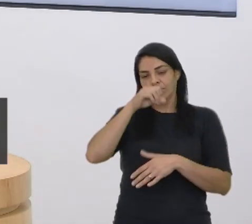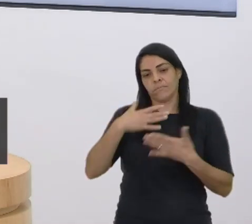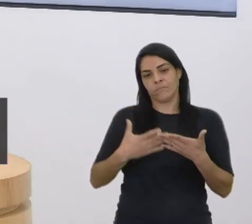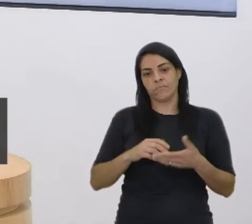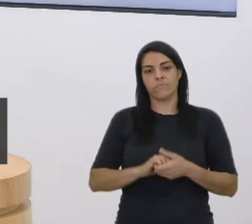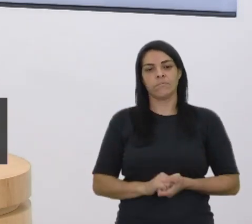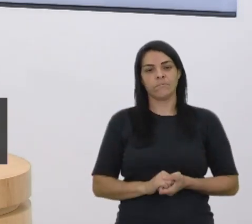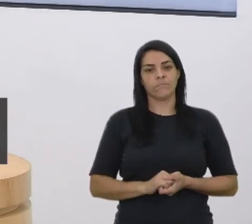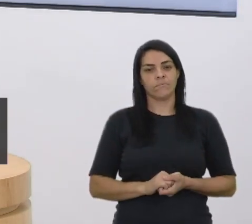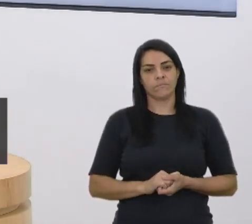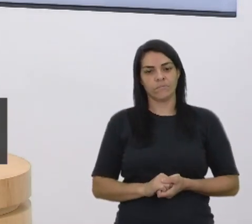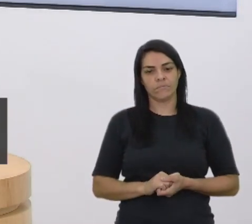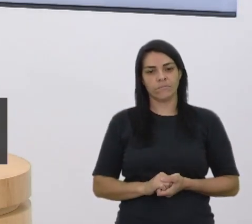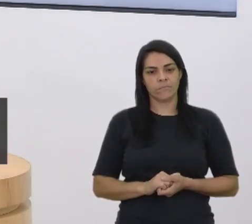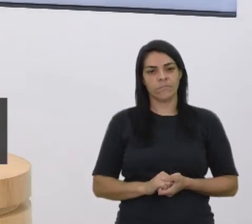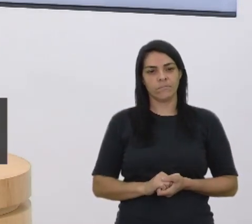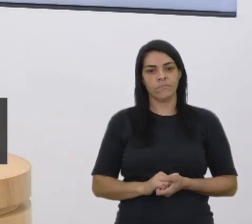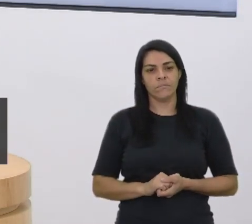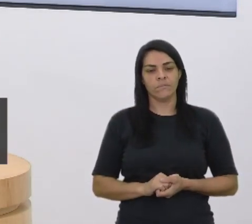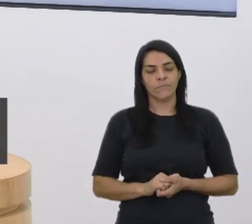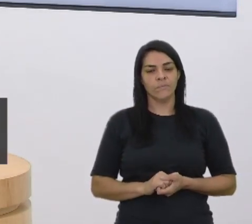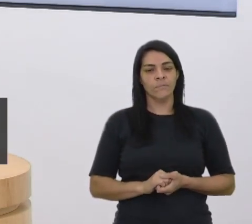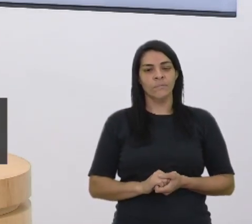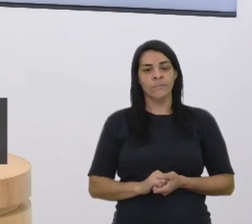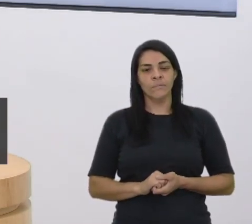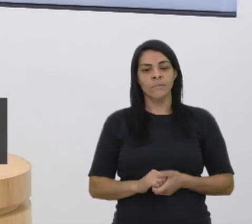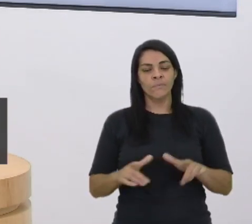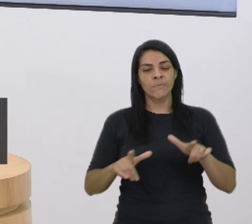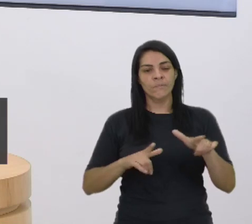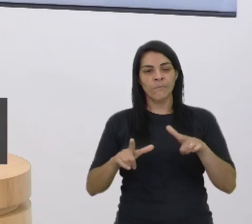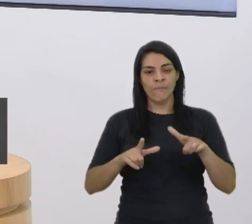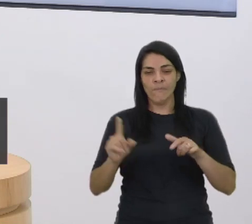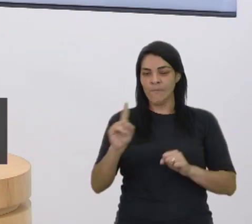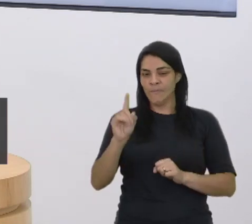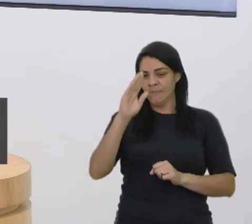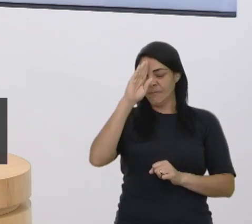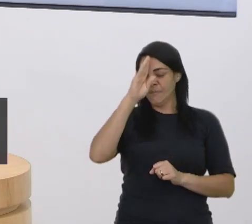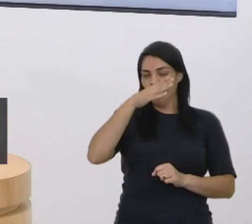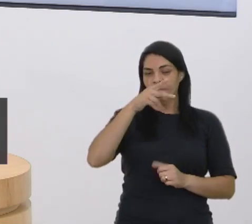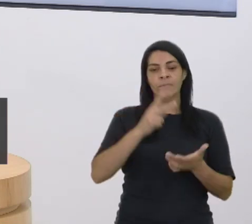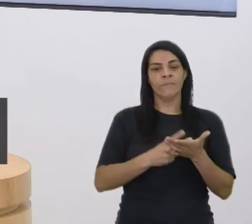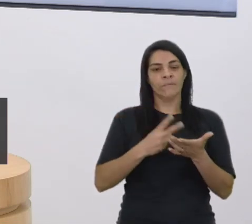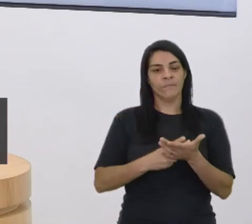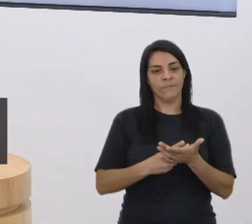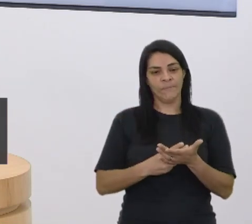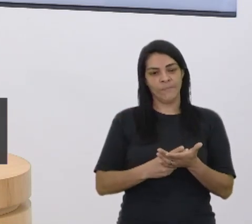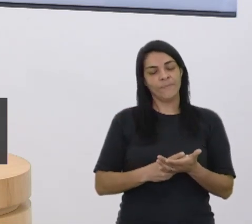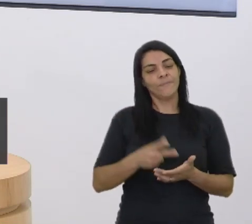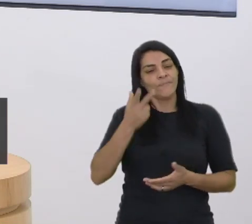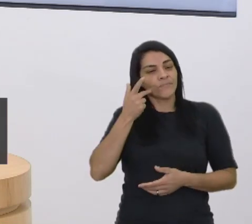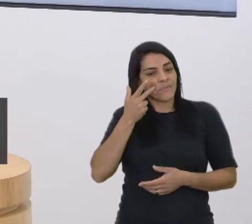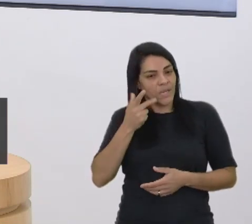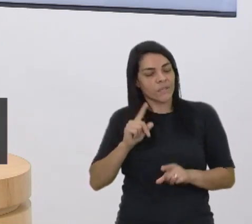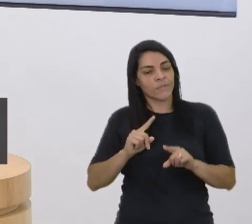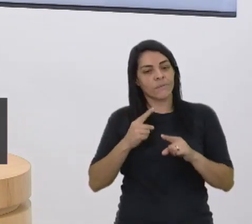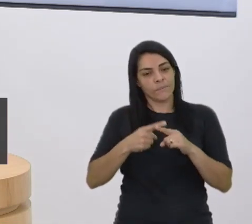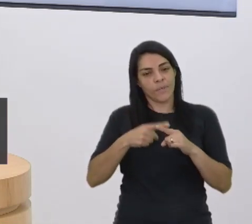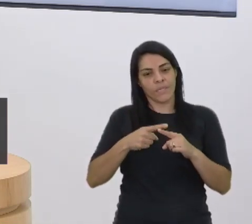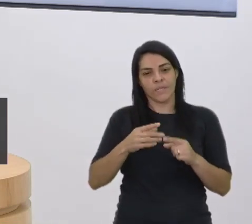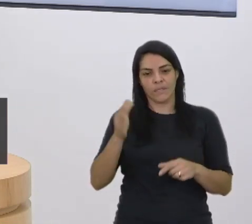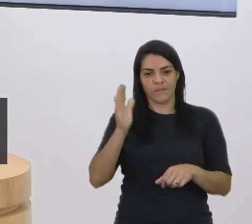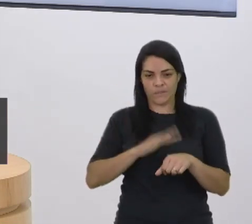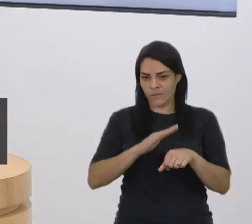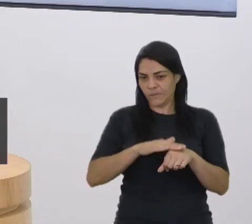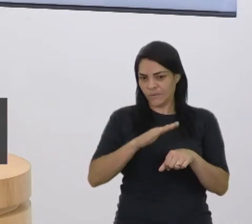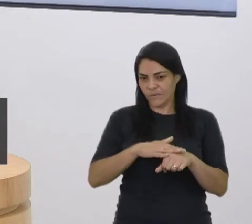Então, são serviços indiretos. E esses serviços, né, ainda que eles sejam, obviamente, naturais, porque eles fazem